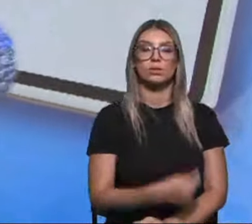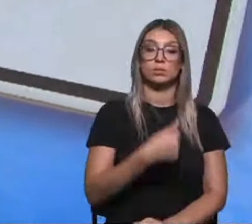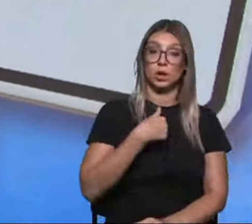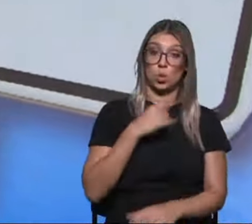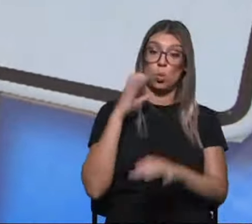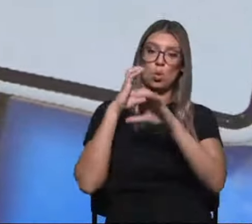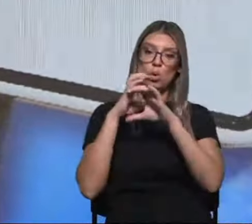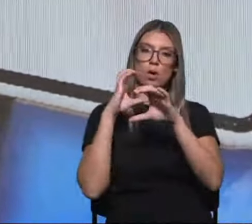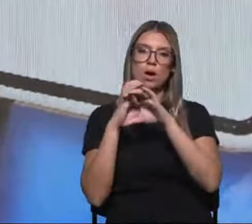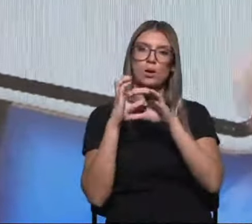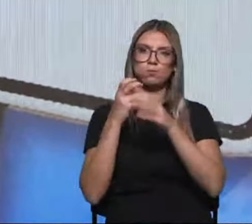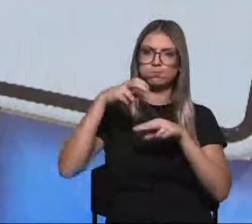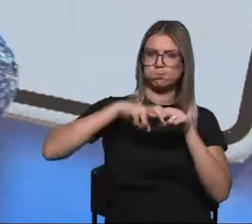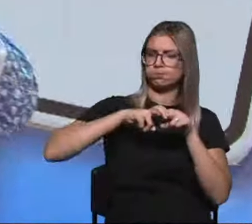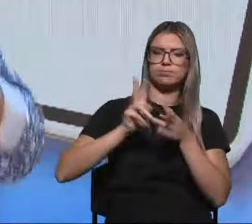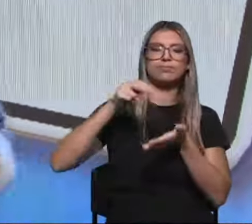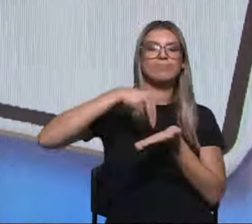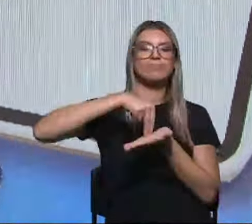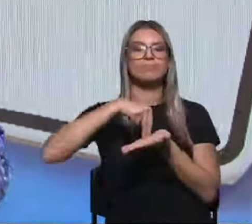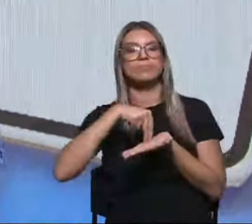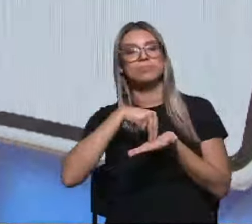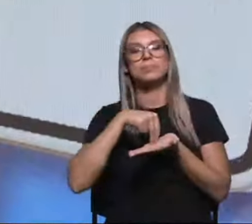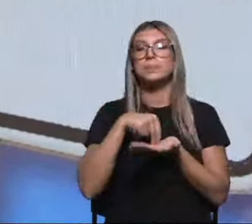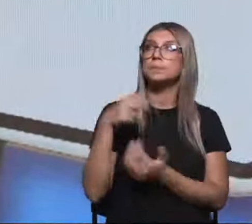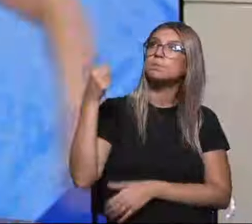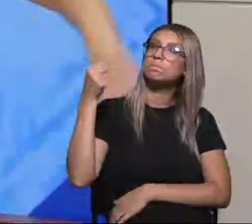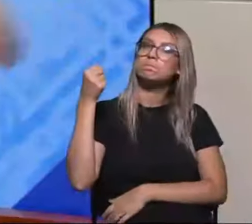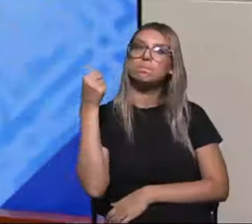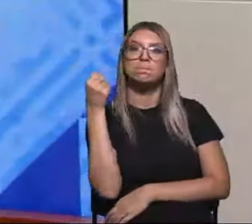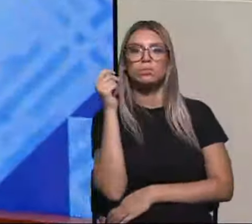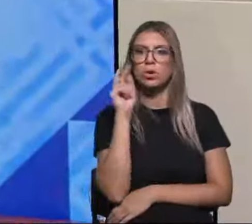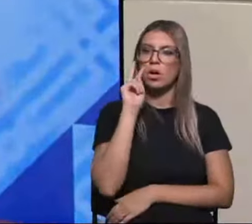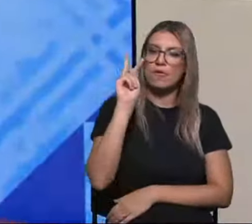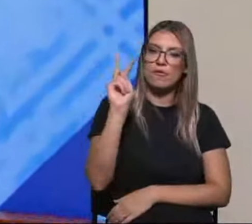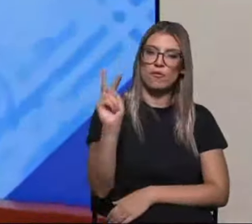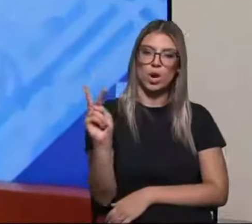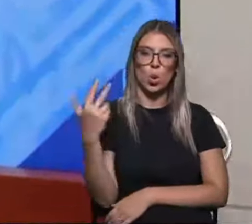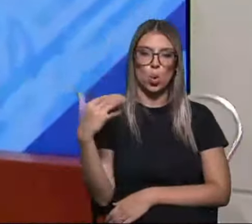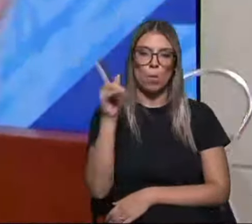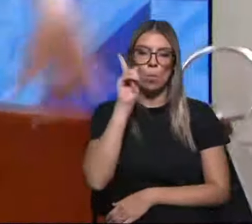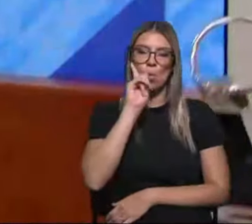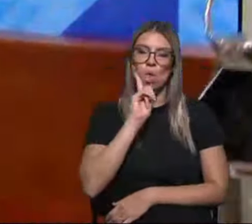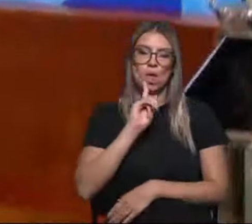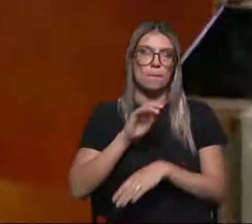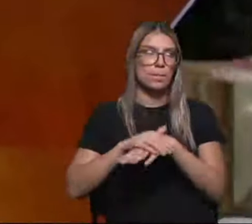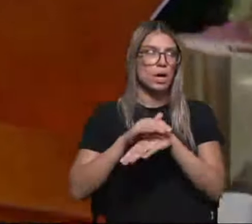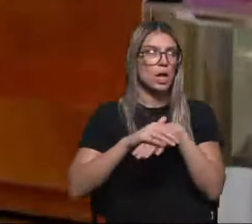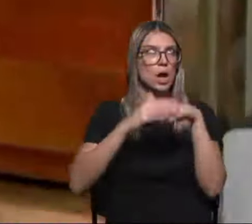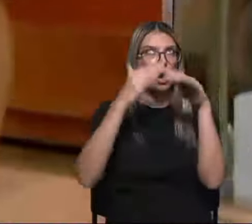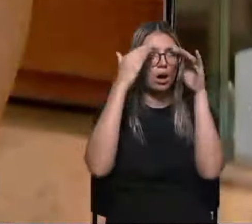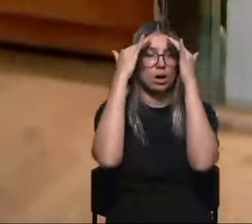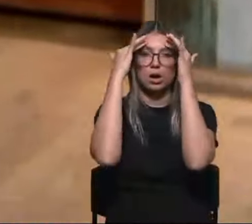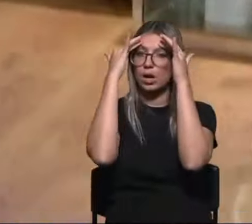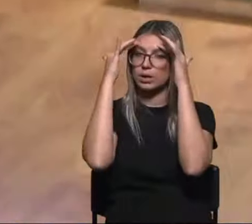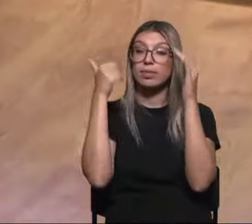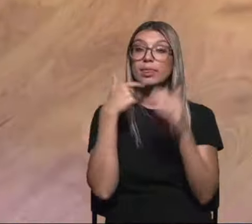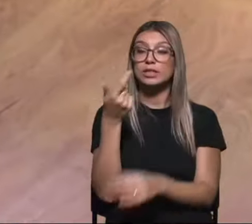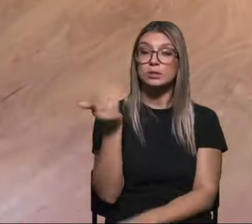no autocarro, não sentado, mas em pé. Quando vi a meu lado um pedaço de pecado, disse solé.